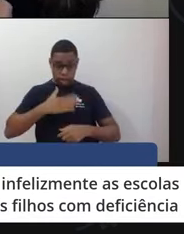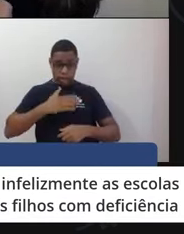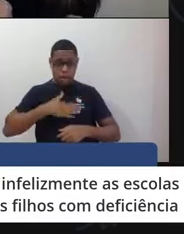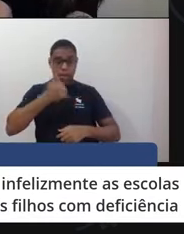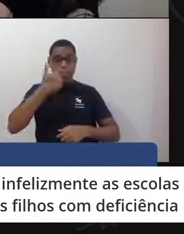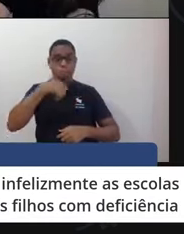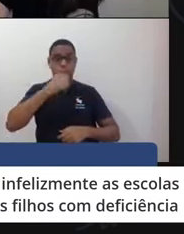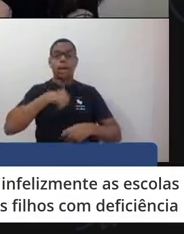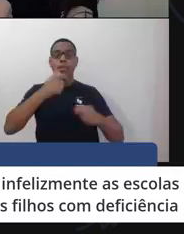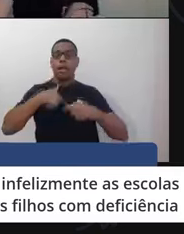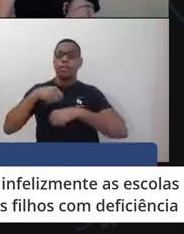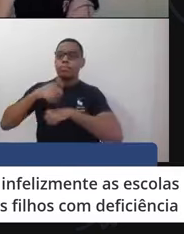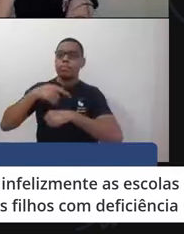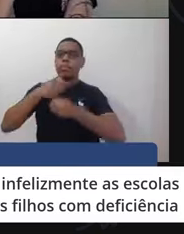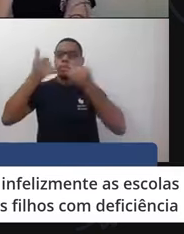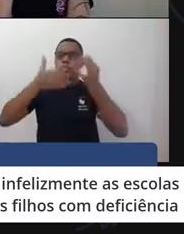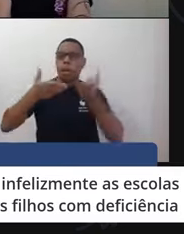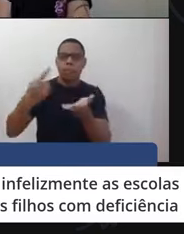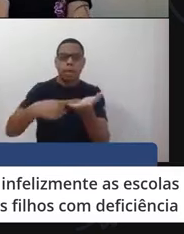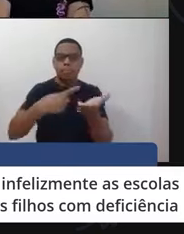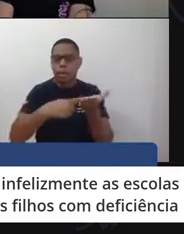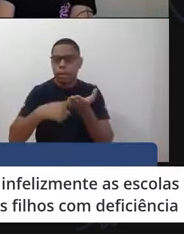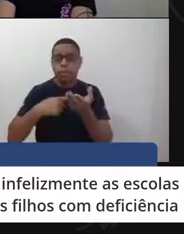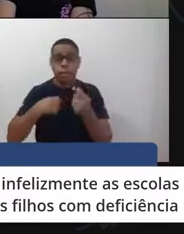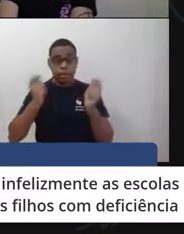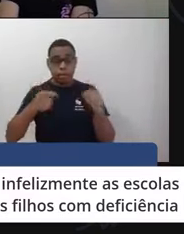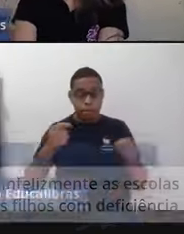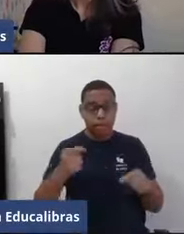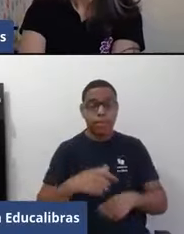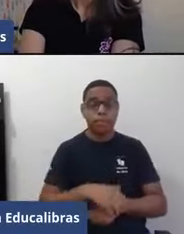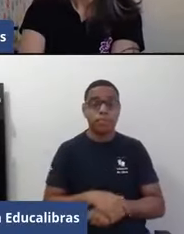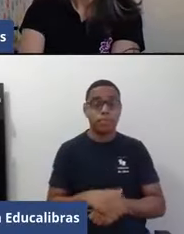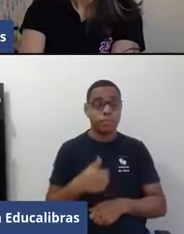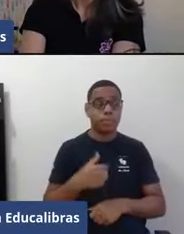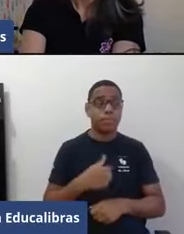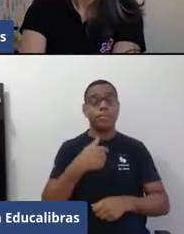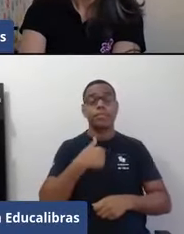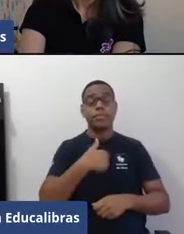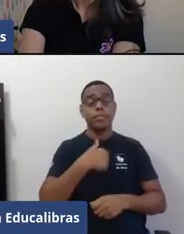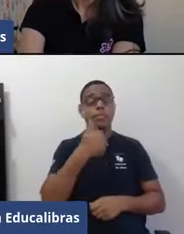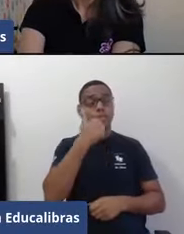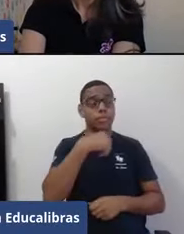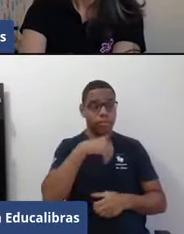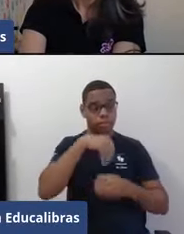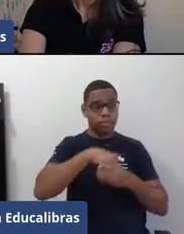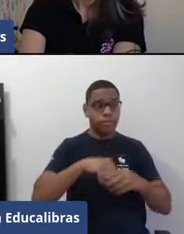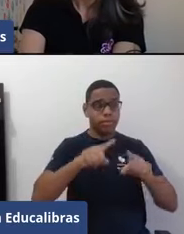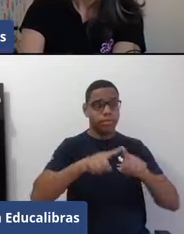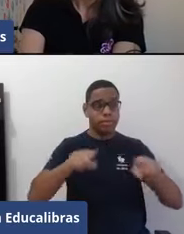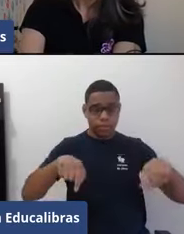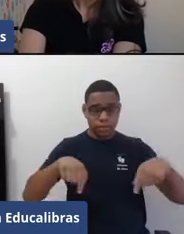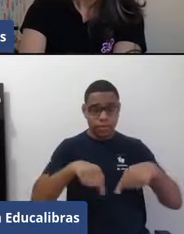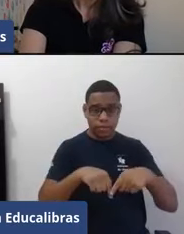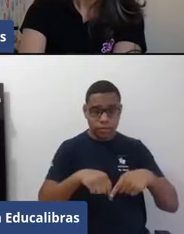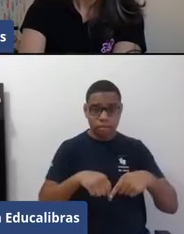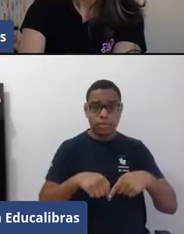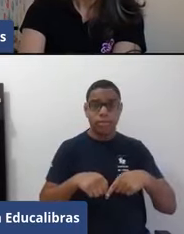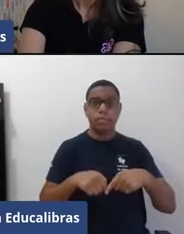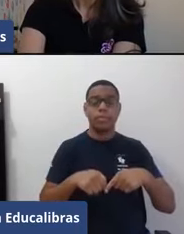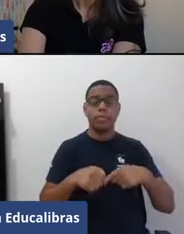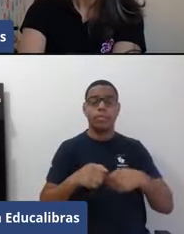e trazer uma fala, uma dinâmica. Eu posso chegar como mãe, chegar numa classe, fazer uma fala,